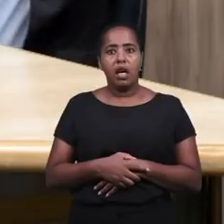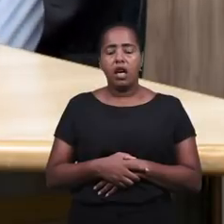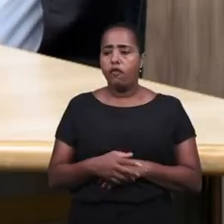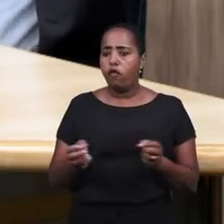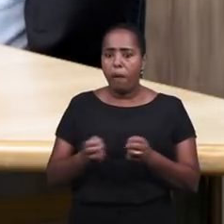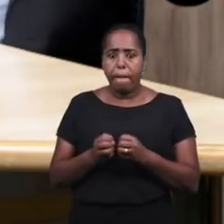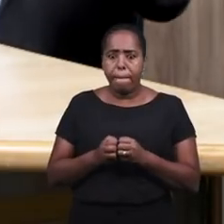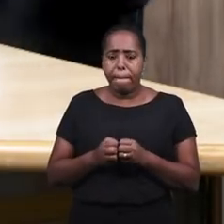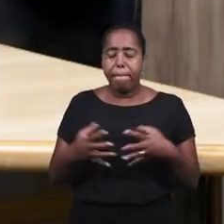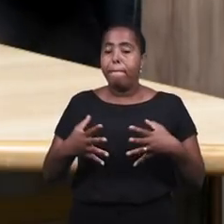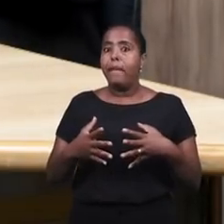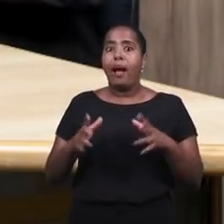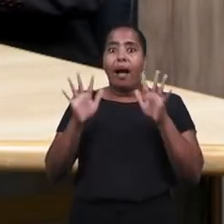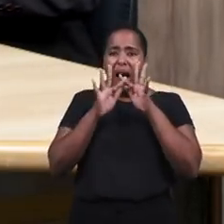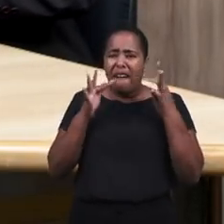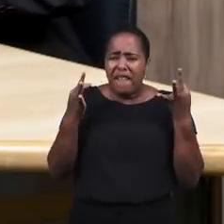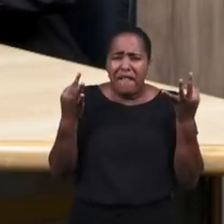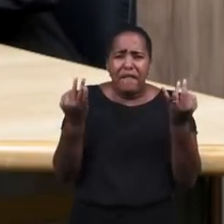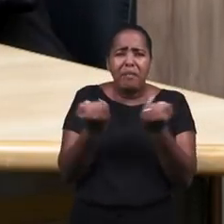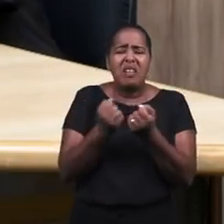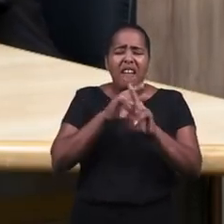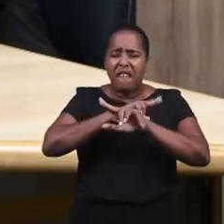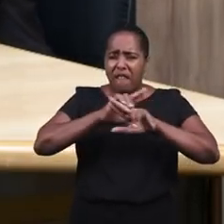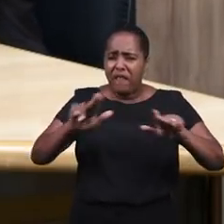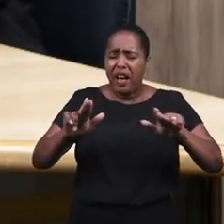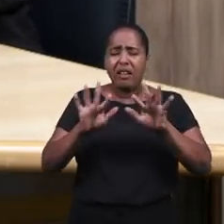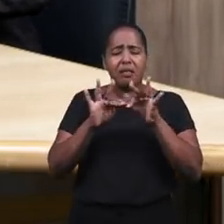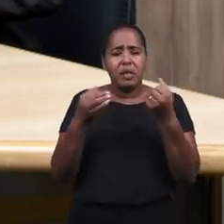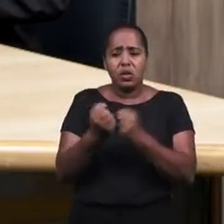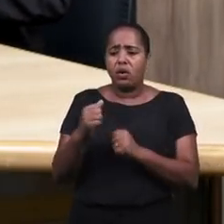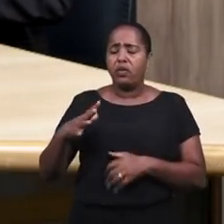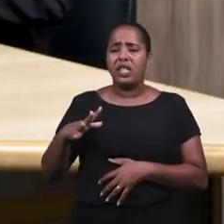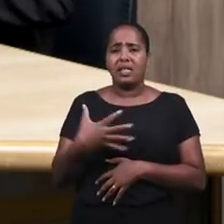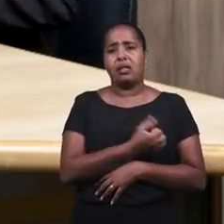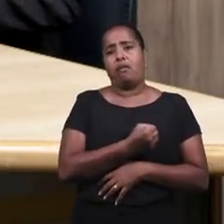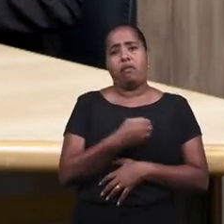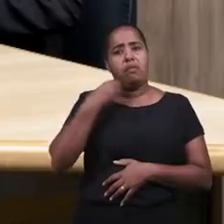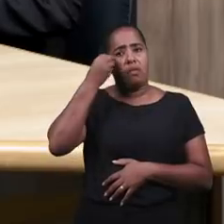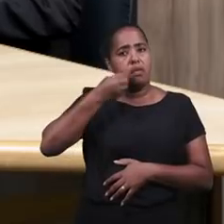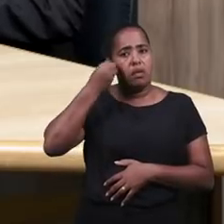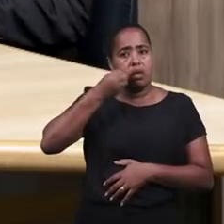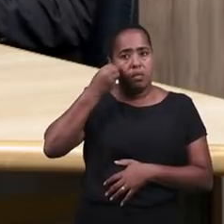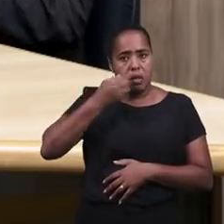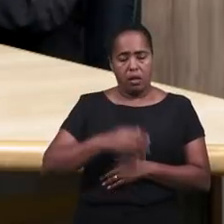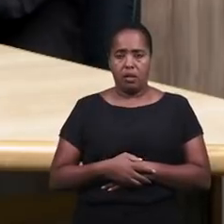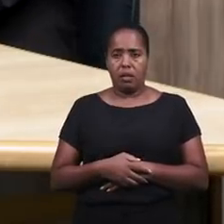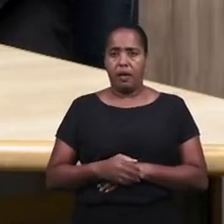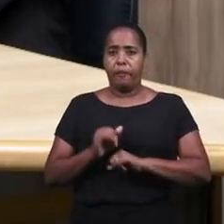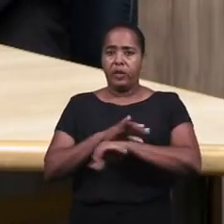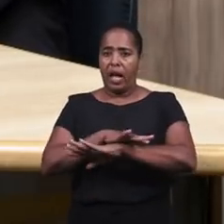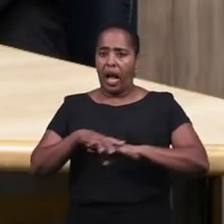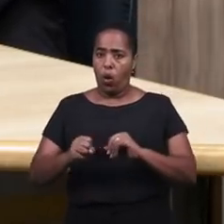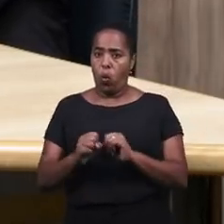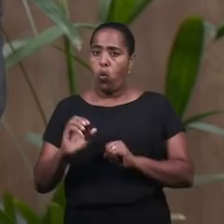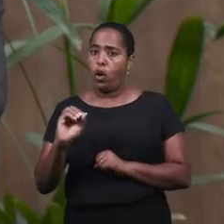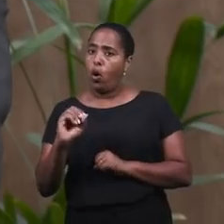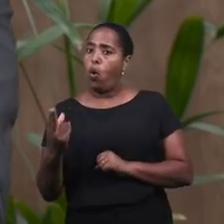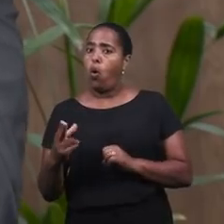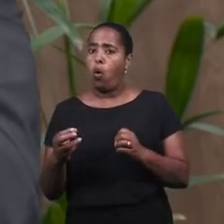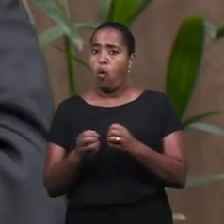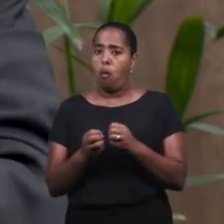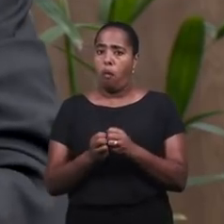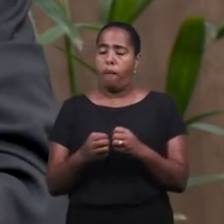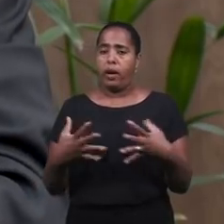aquela coisa extraordinária, a família, várias pessoas da família foram atingidas com aquela experiência. A cura ou